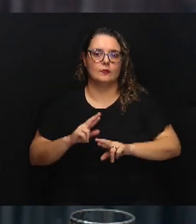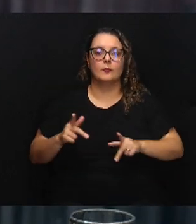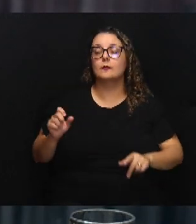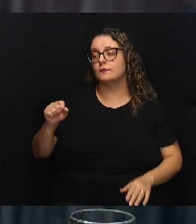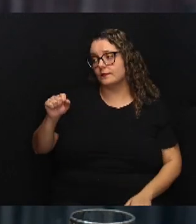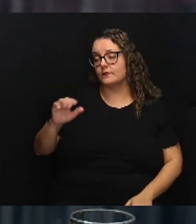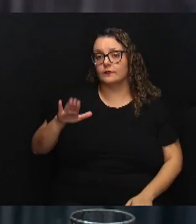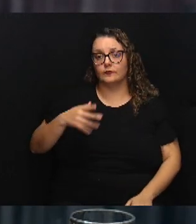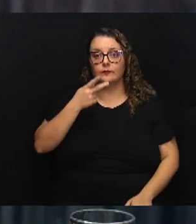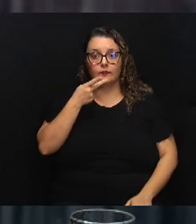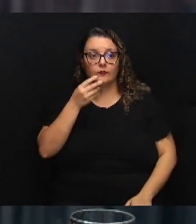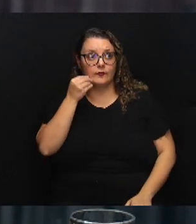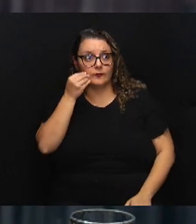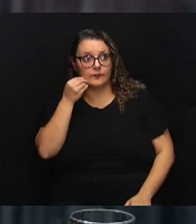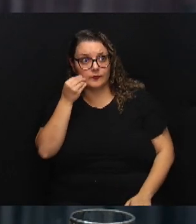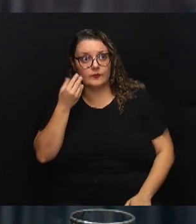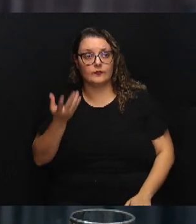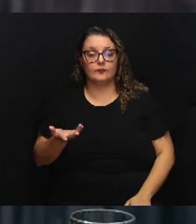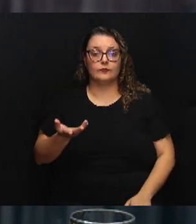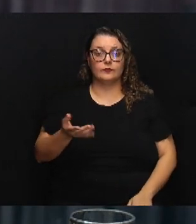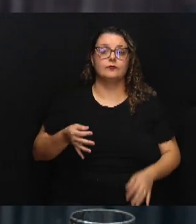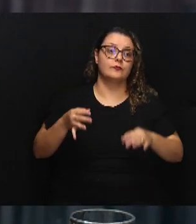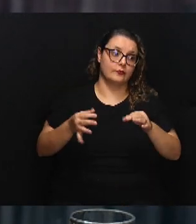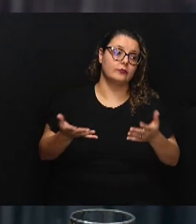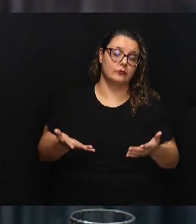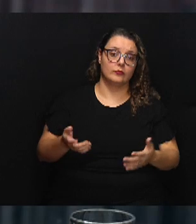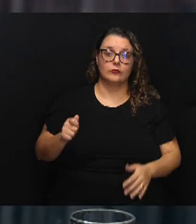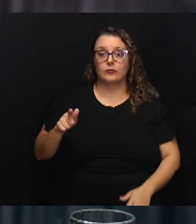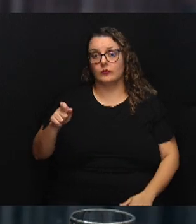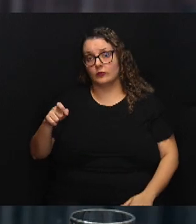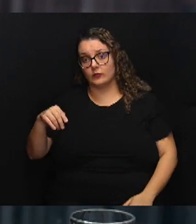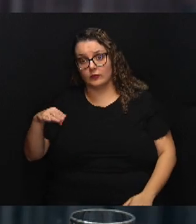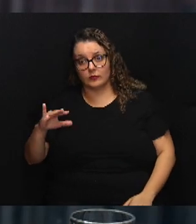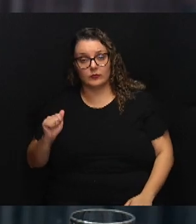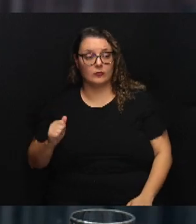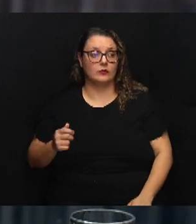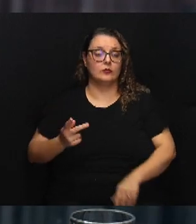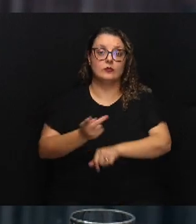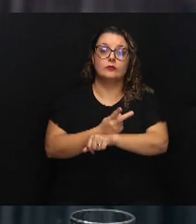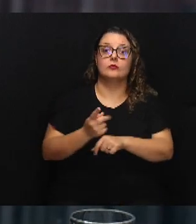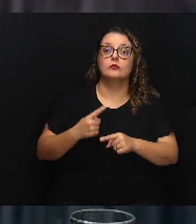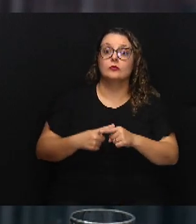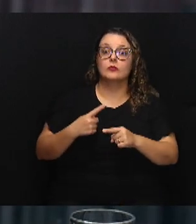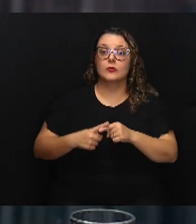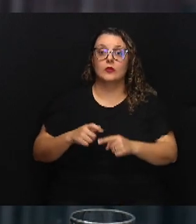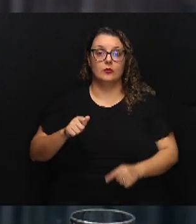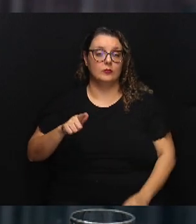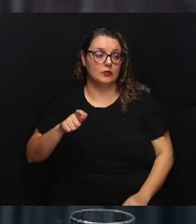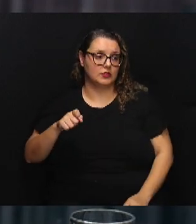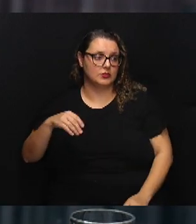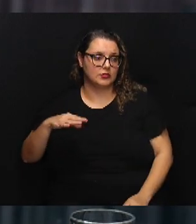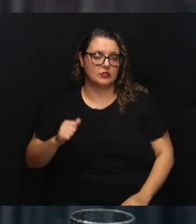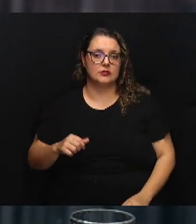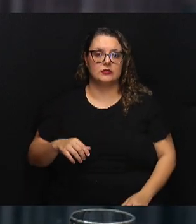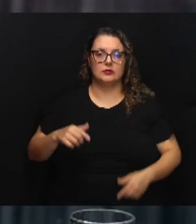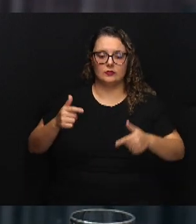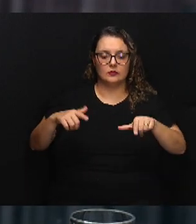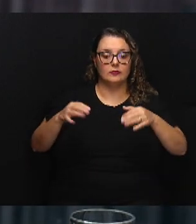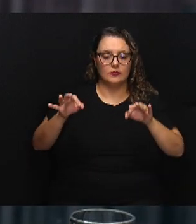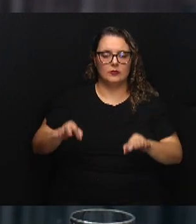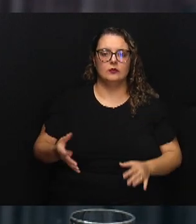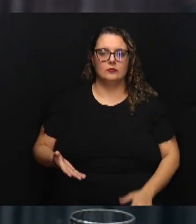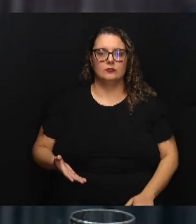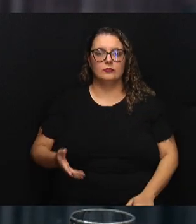Então, quando você fala de experiência, né, é justamente o que a agência busca, né? Por que existe uma agência física hoje? Né? Existe justamente